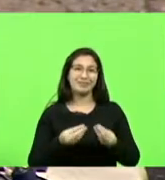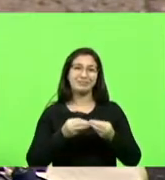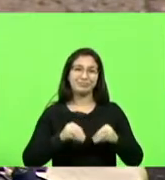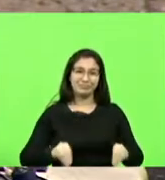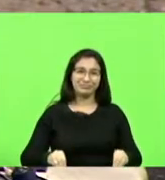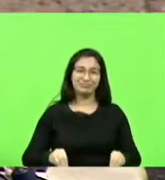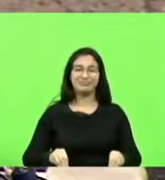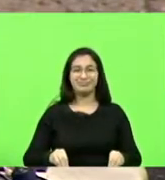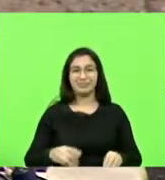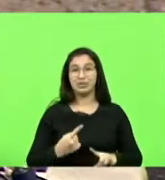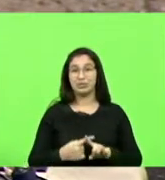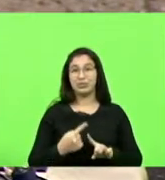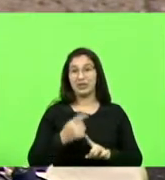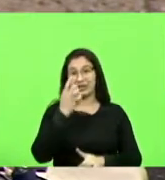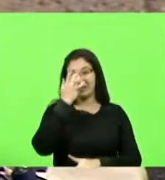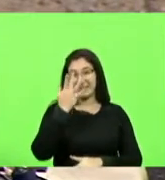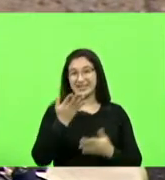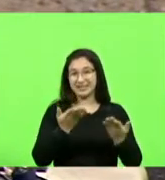facilitação,